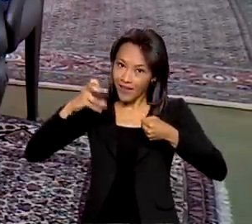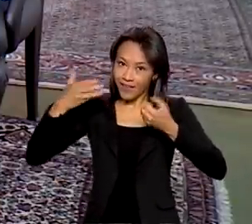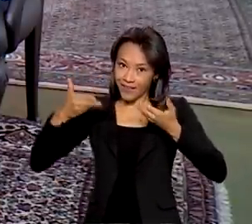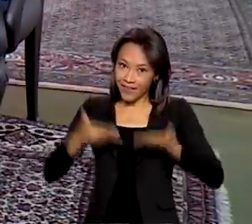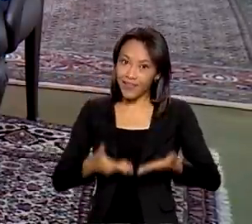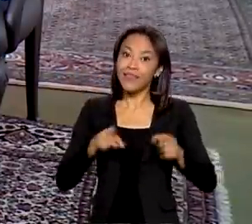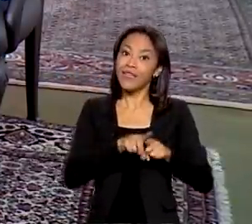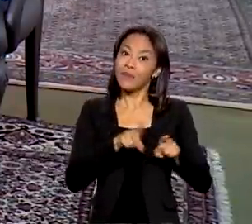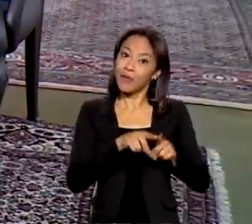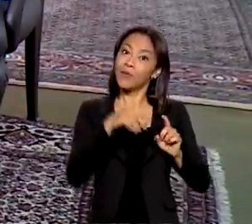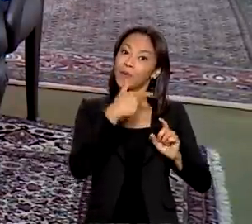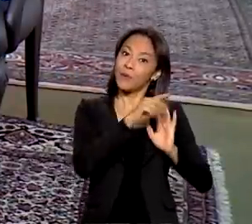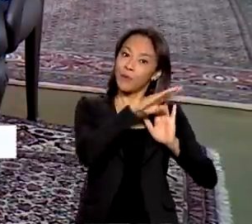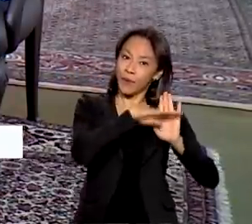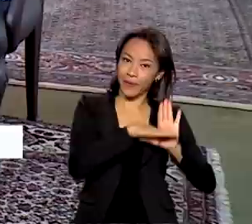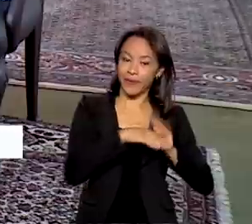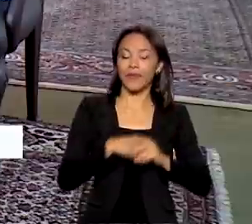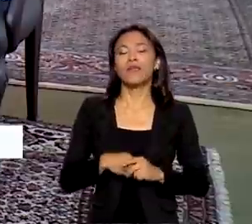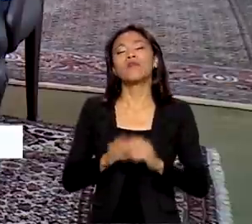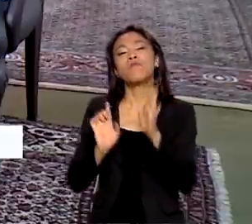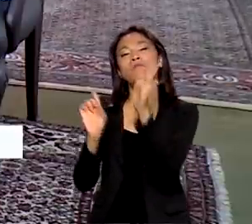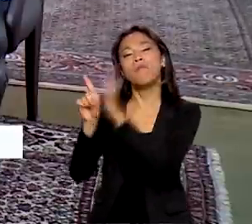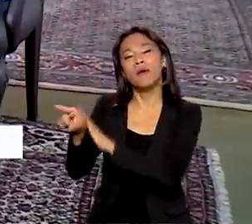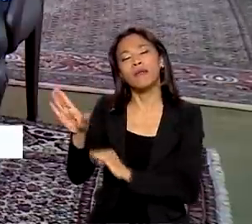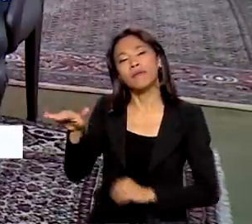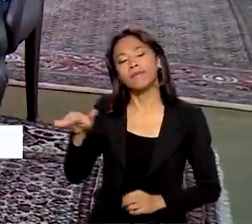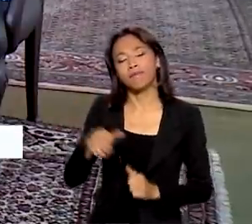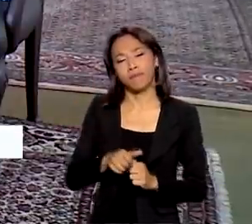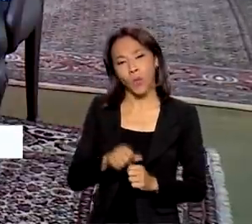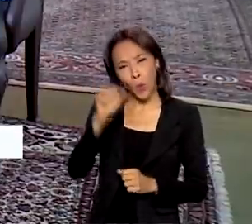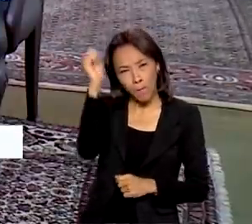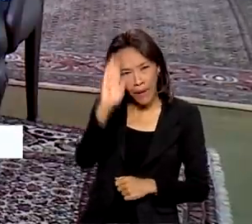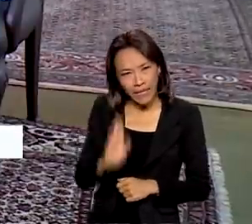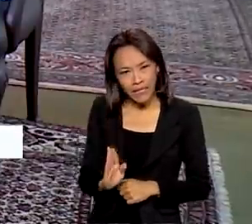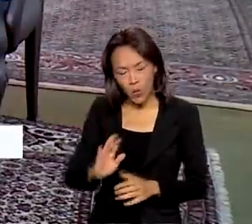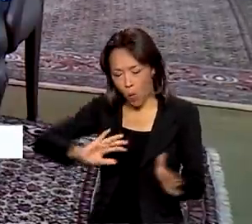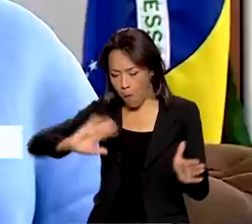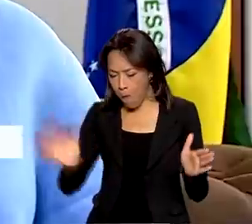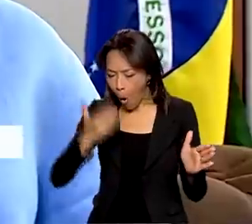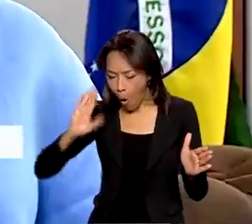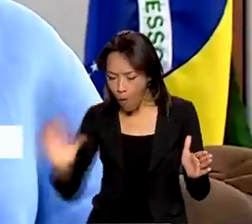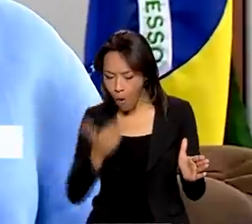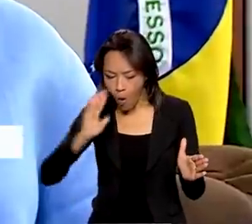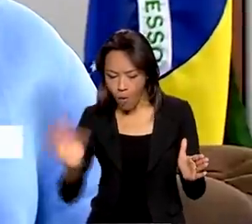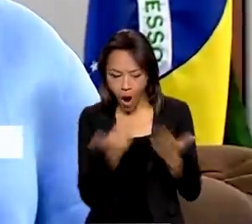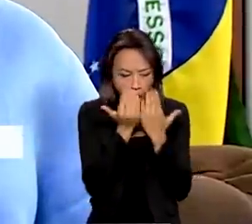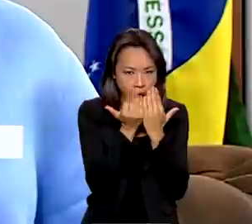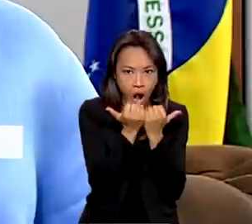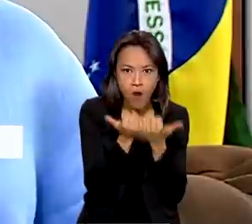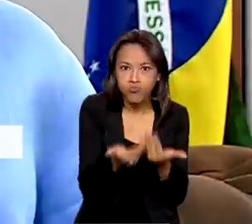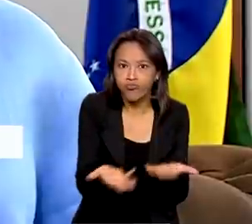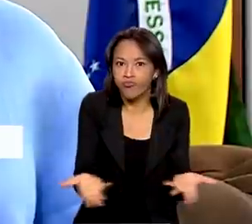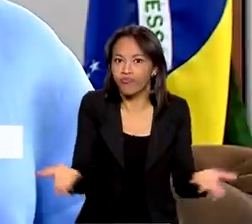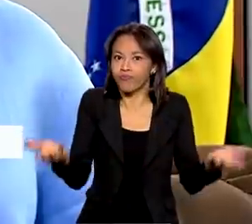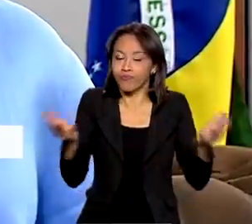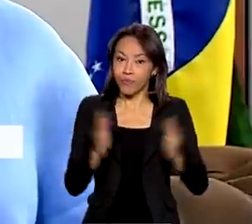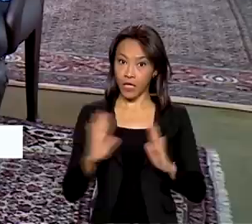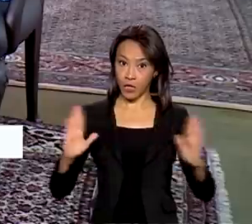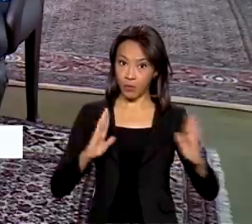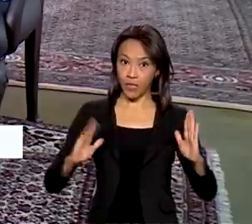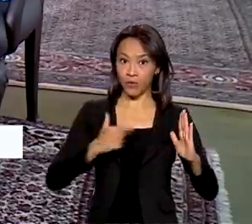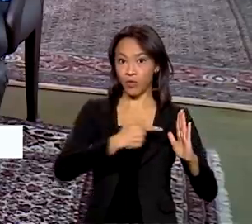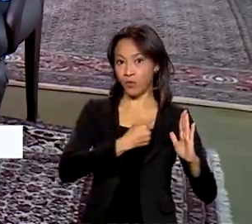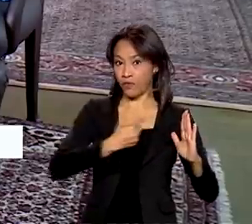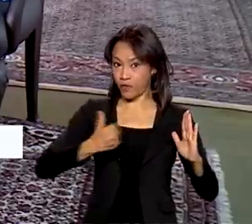Repórter Brasil eu queria começar perguntando o seguinte o Brasil é um grande produtor de alimentos EA safra de grãos 2021/2022